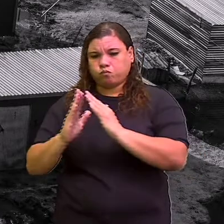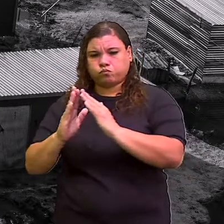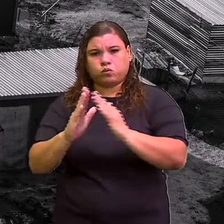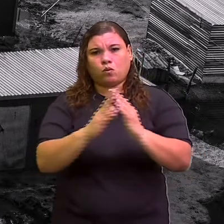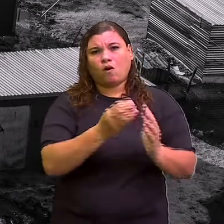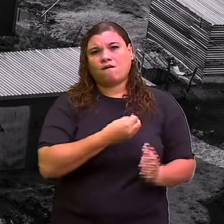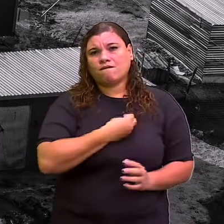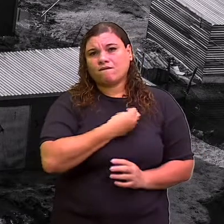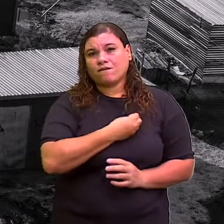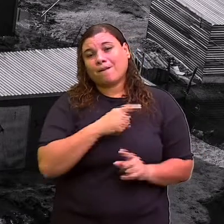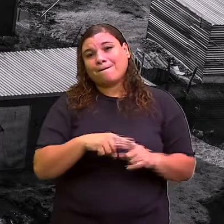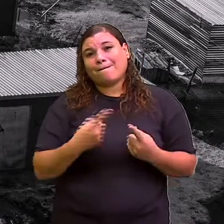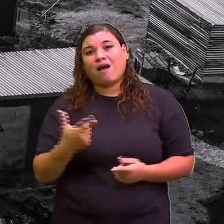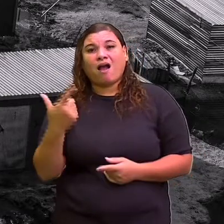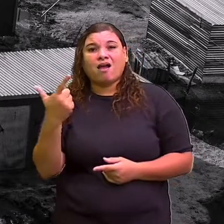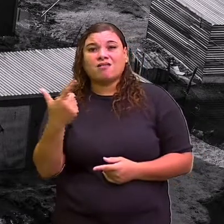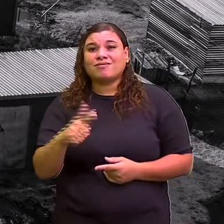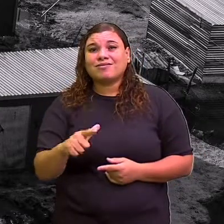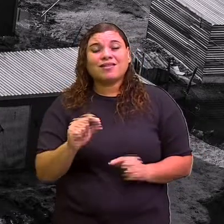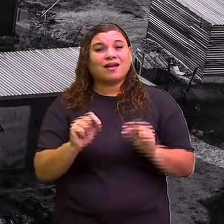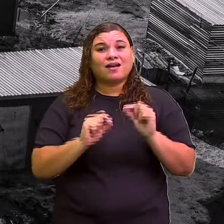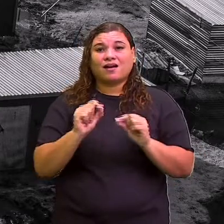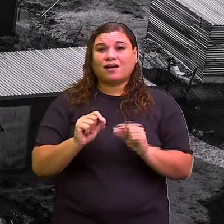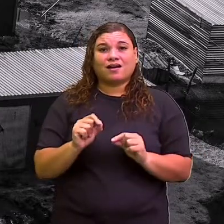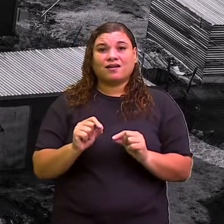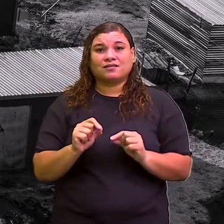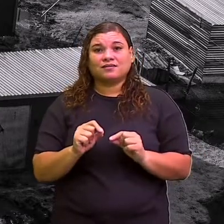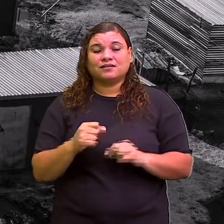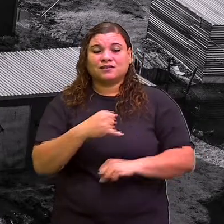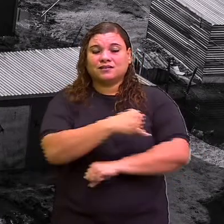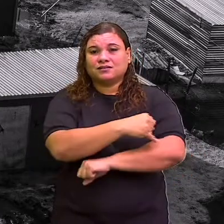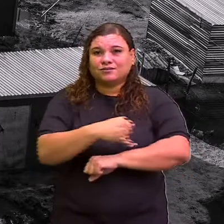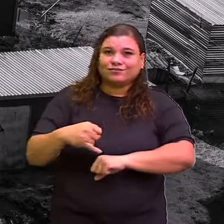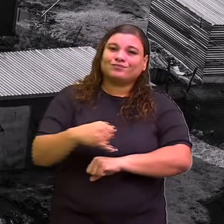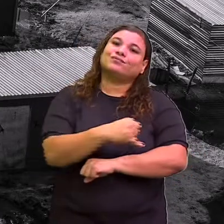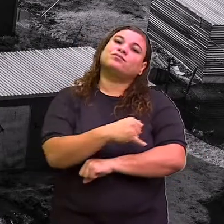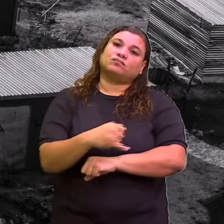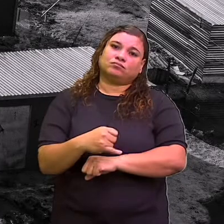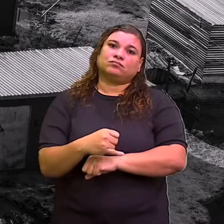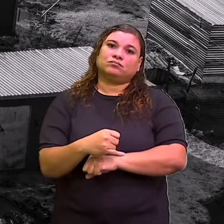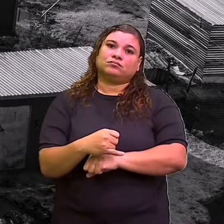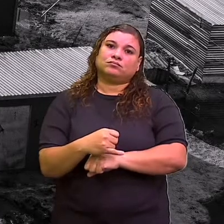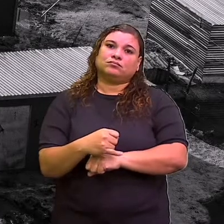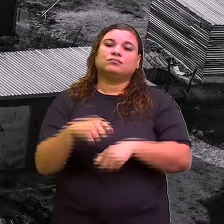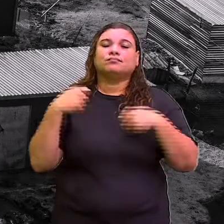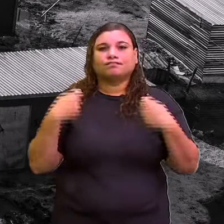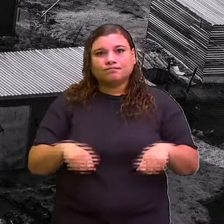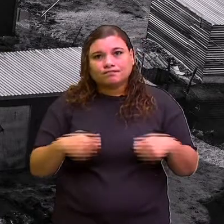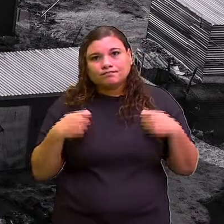infraestrutura necessária para dar dignidade ao ser humano.